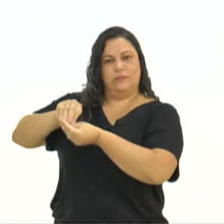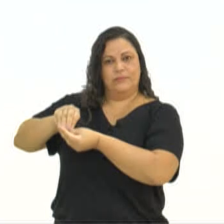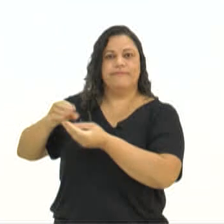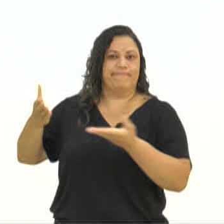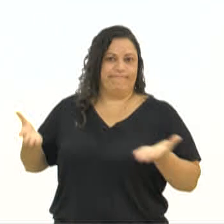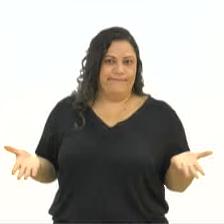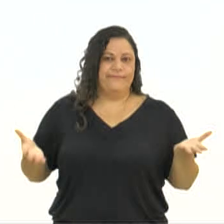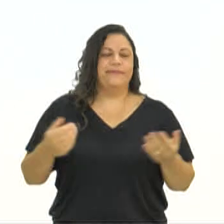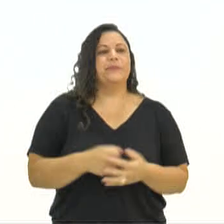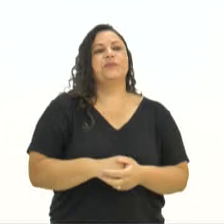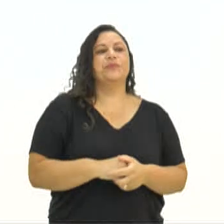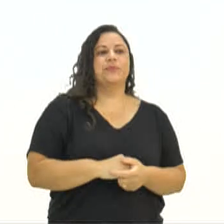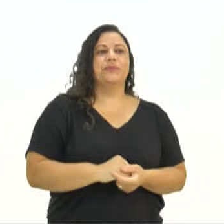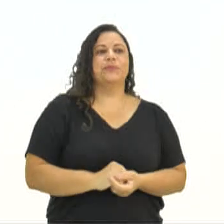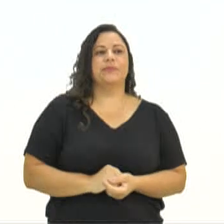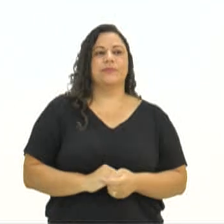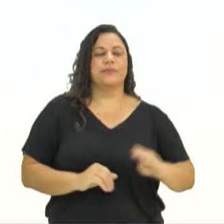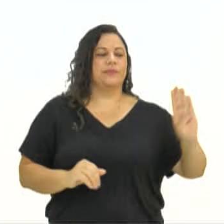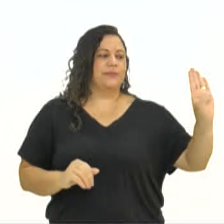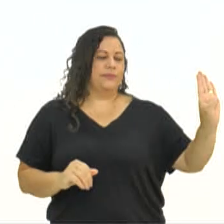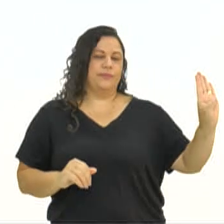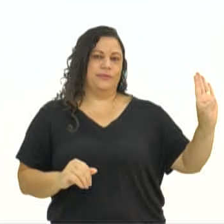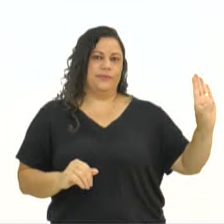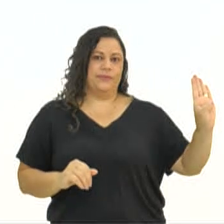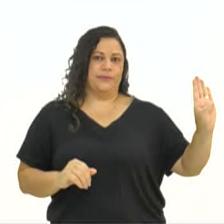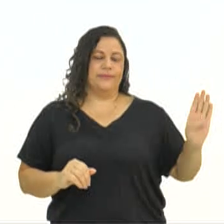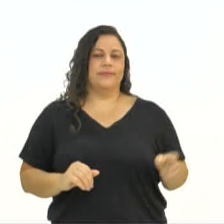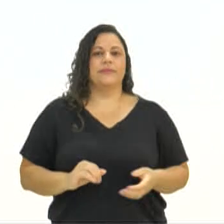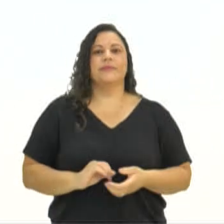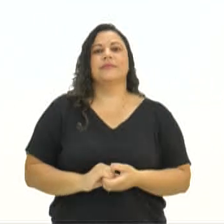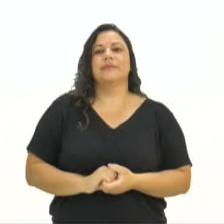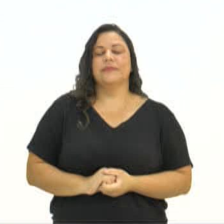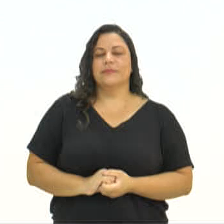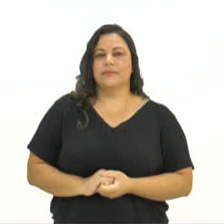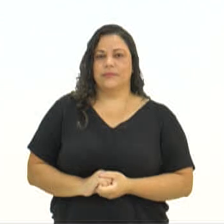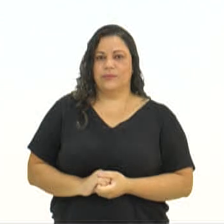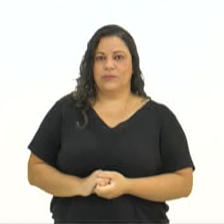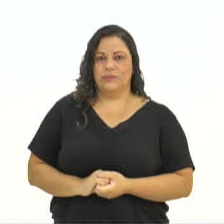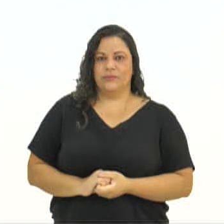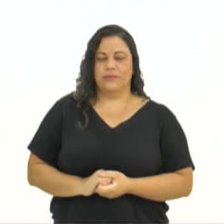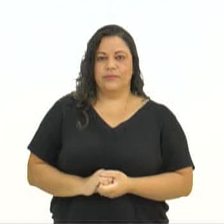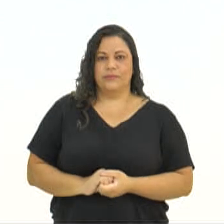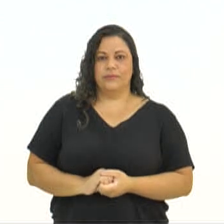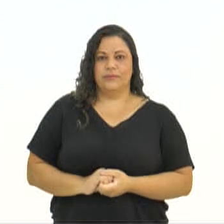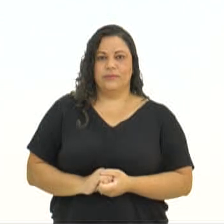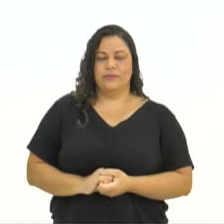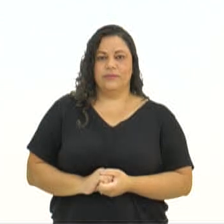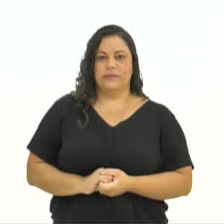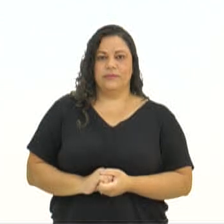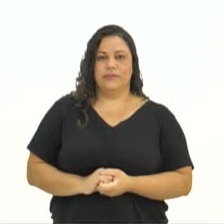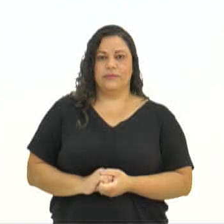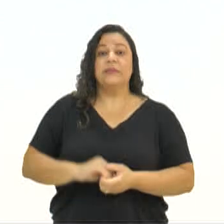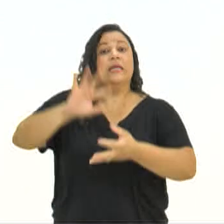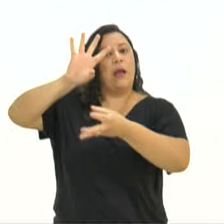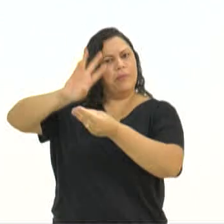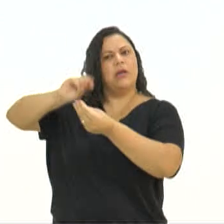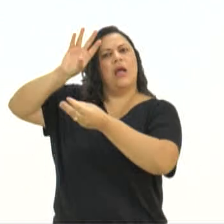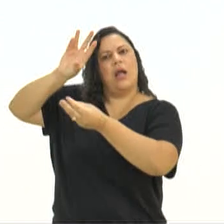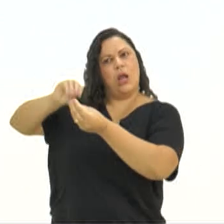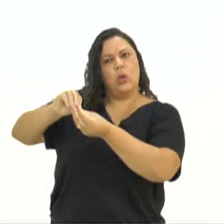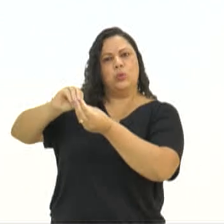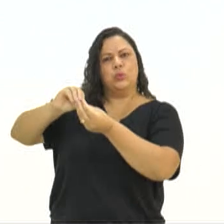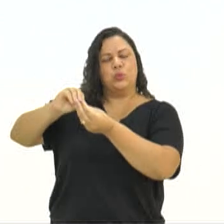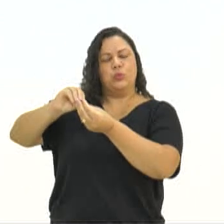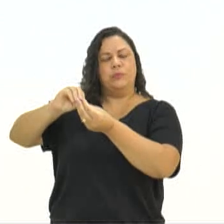B, resumir uma obra criativa com a intenção de instigar o telespectador. Então, para resumir e